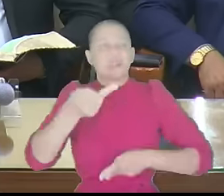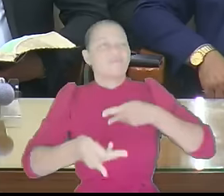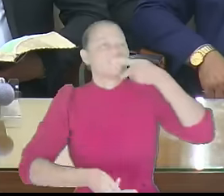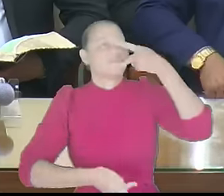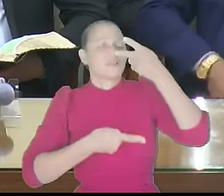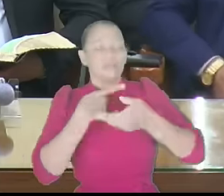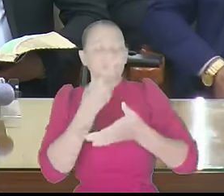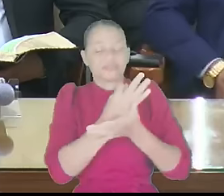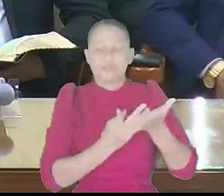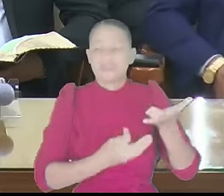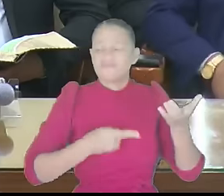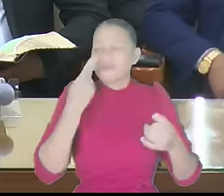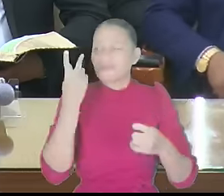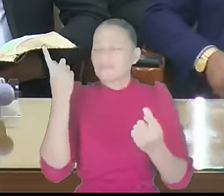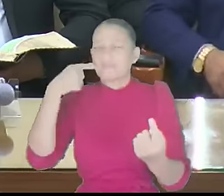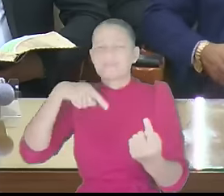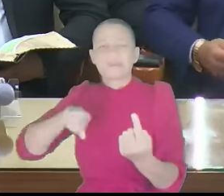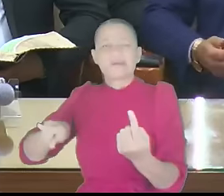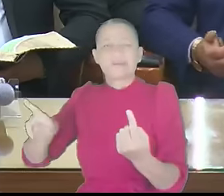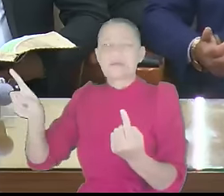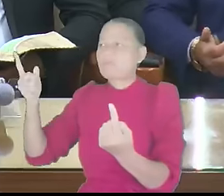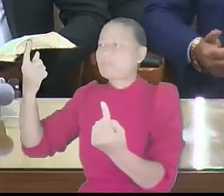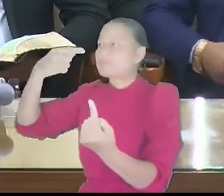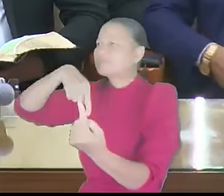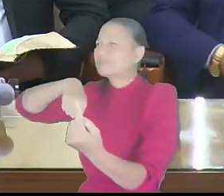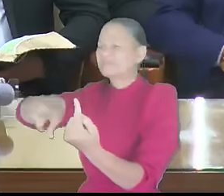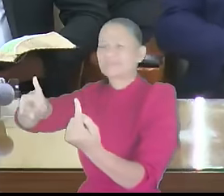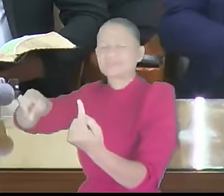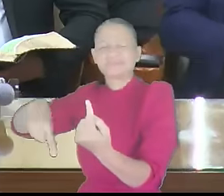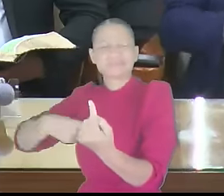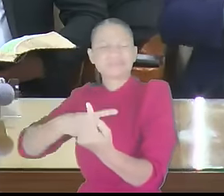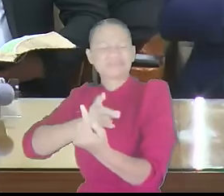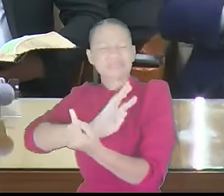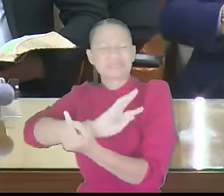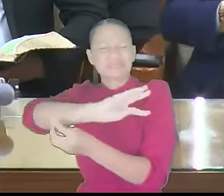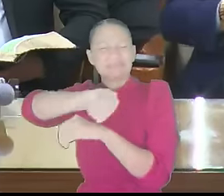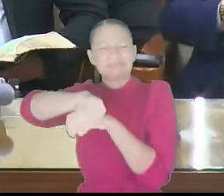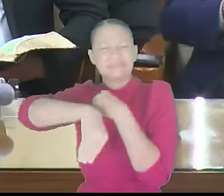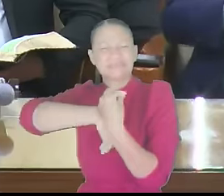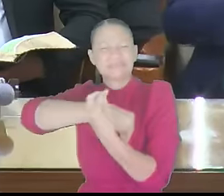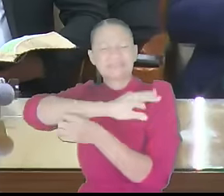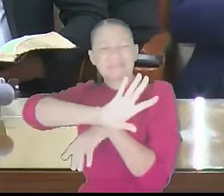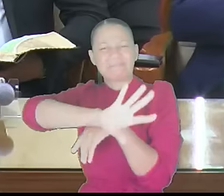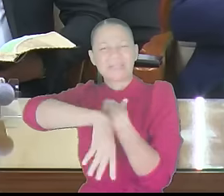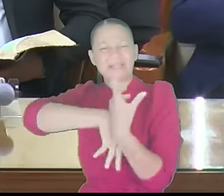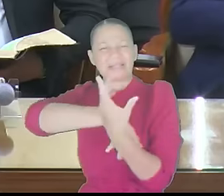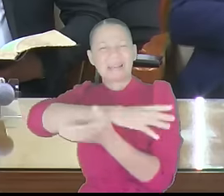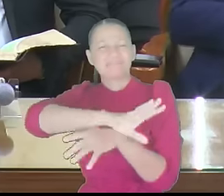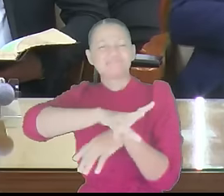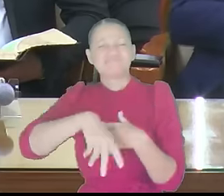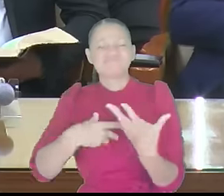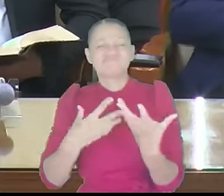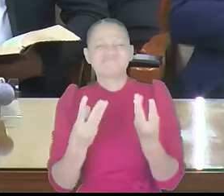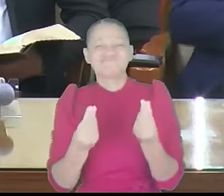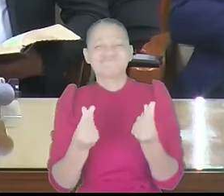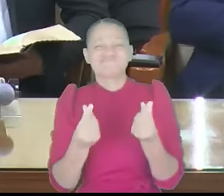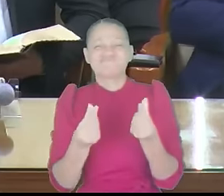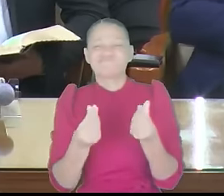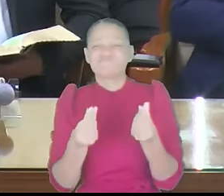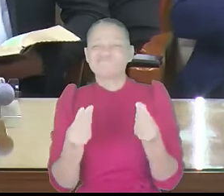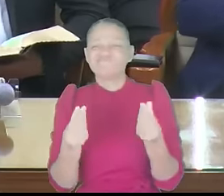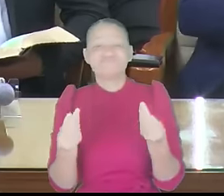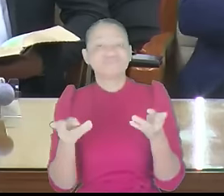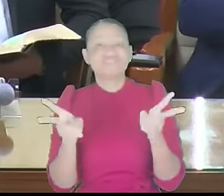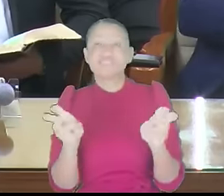texto e começa a falar uma embrulhada, um sarapaté, um sangangu, e não fala de Jesus